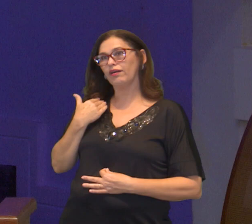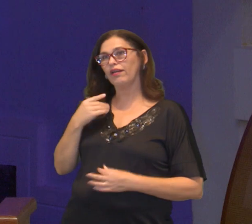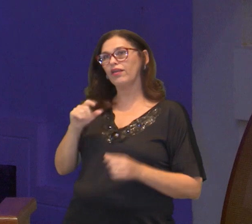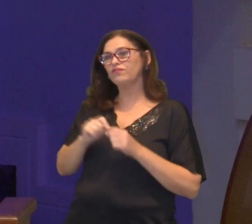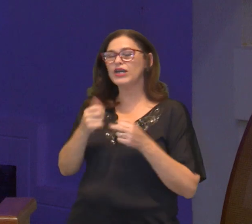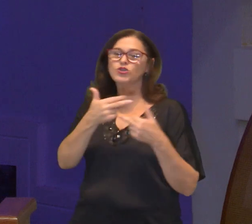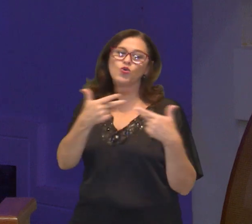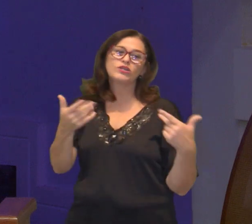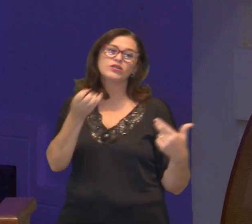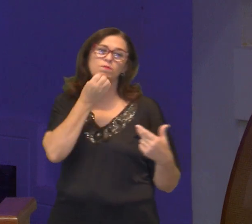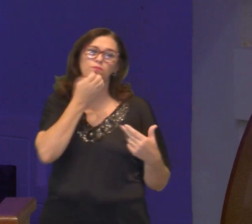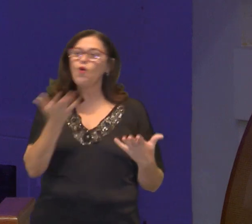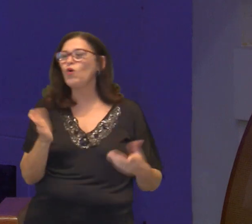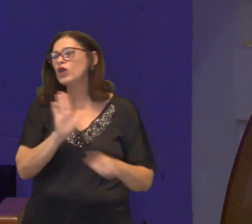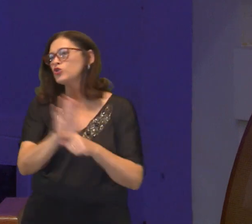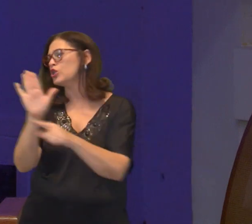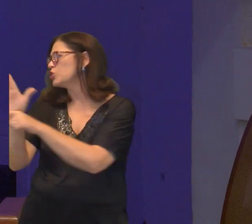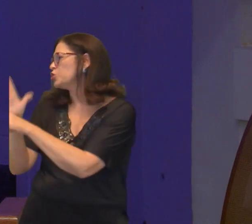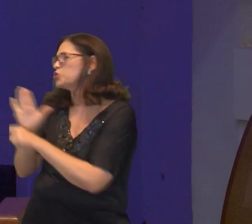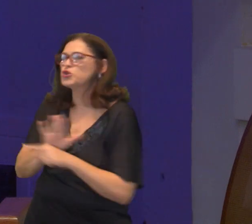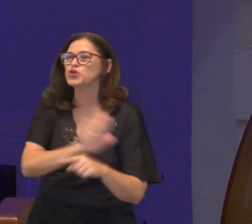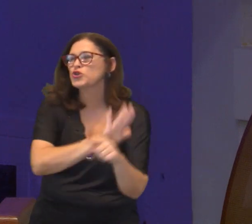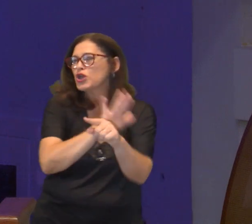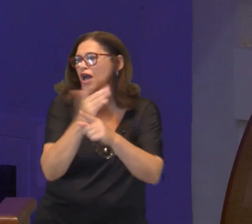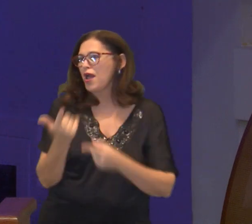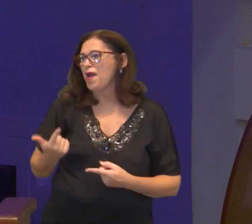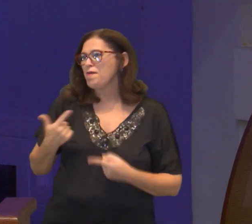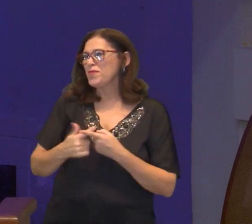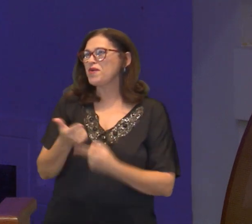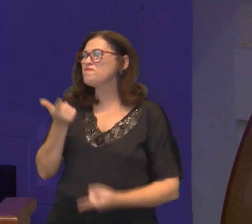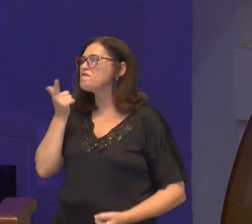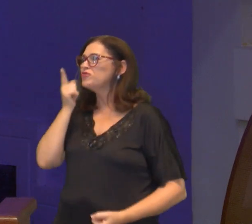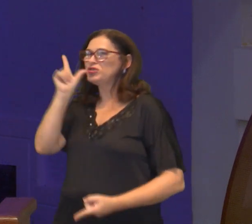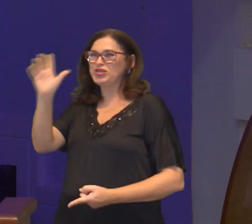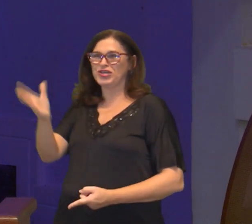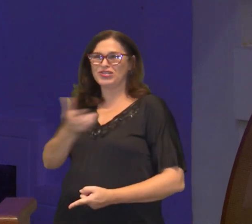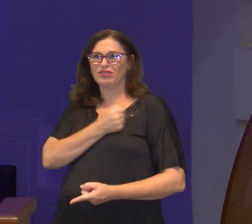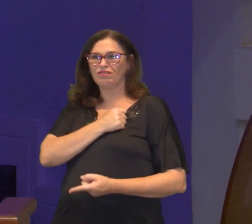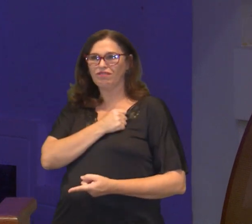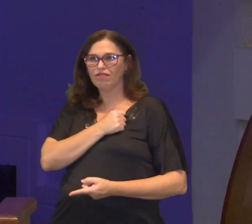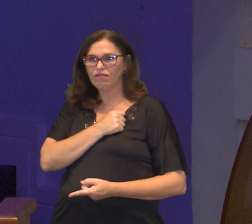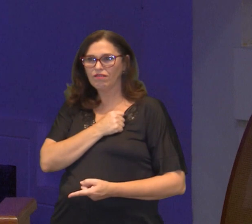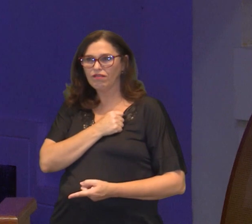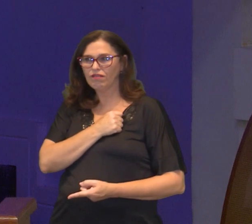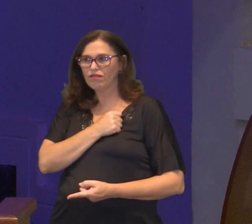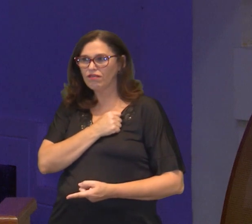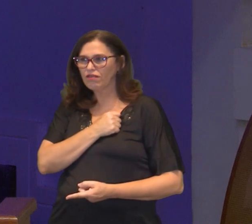morta pode ter alguma boa obra a seu favor?